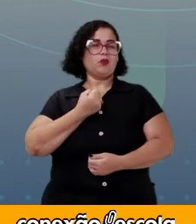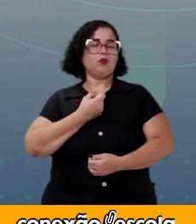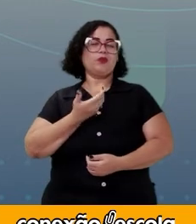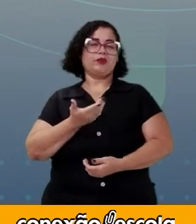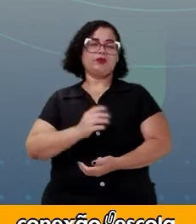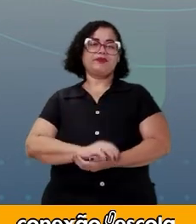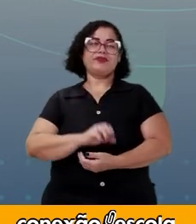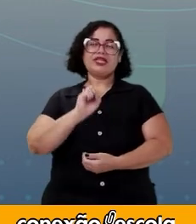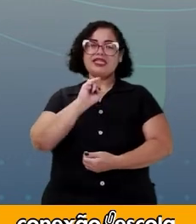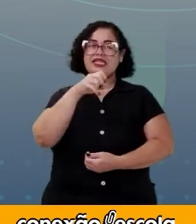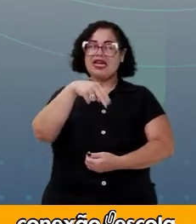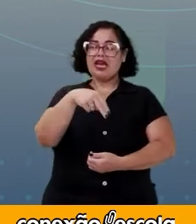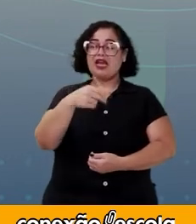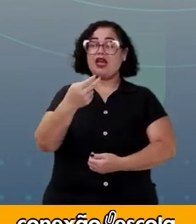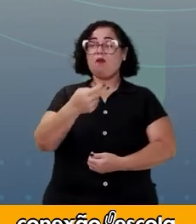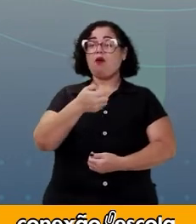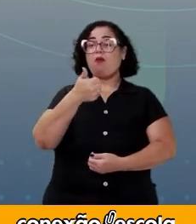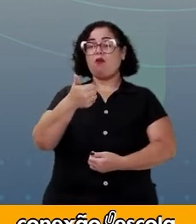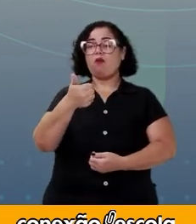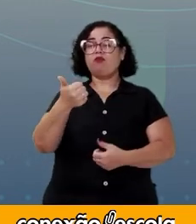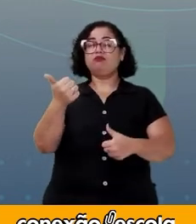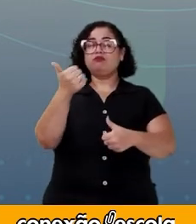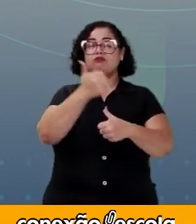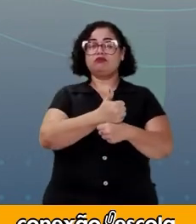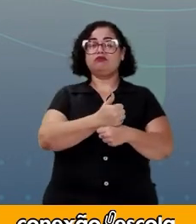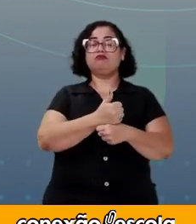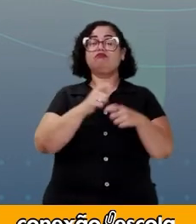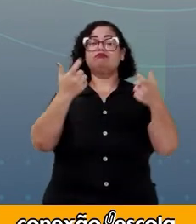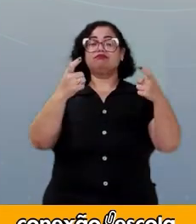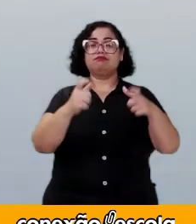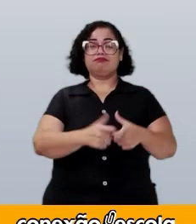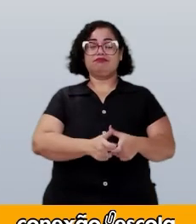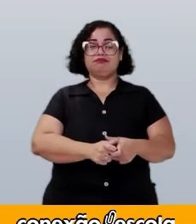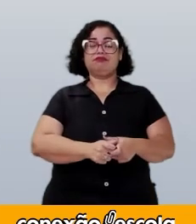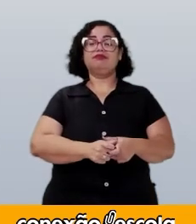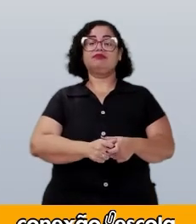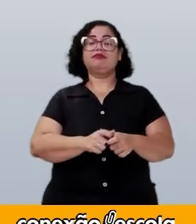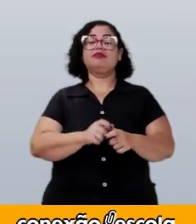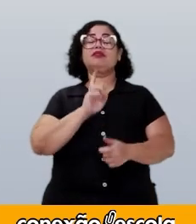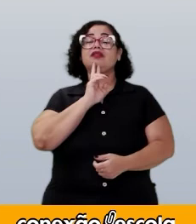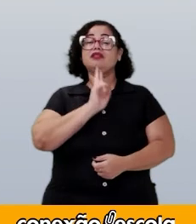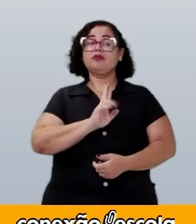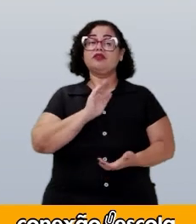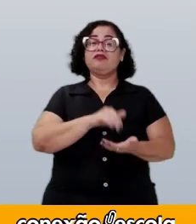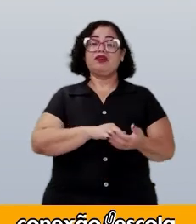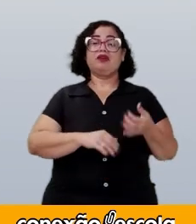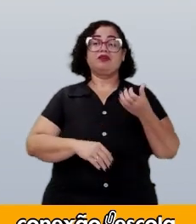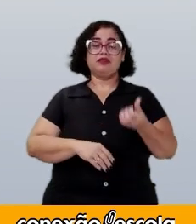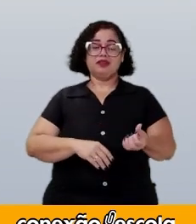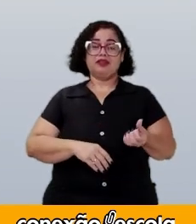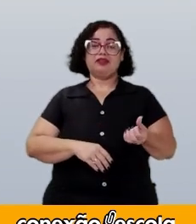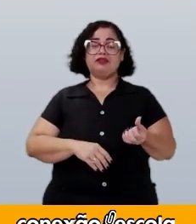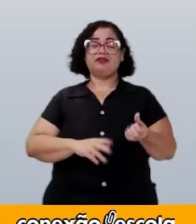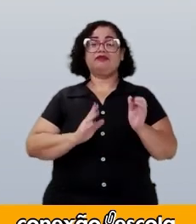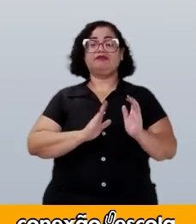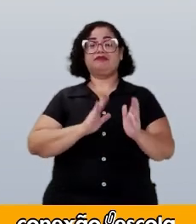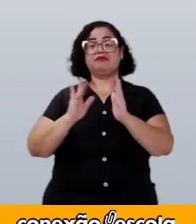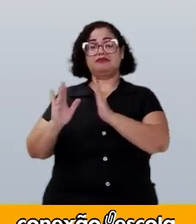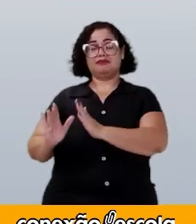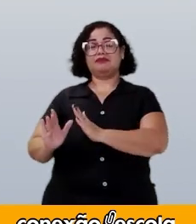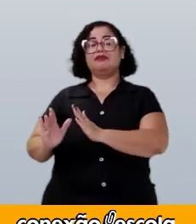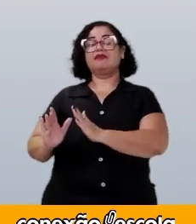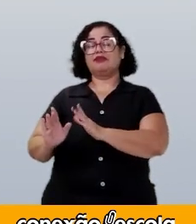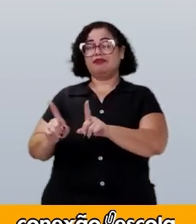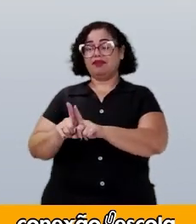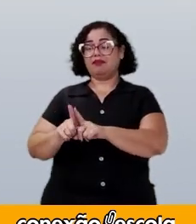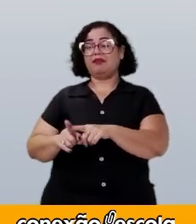Se n for igual a 1, substituindo na expressão algébrica, o resultado final é 6. Na